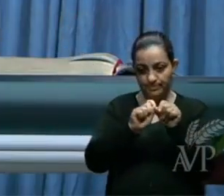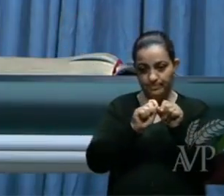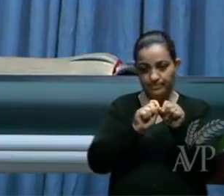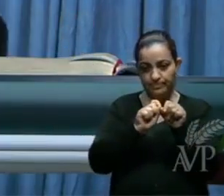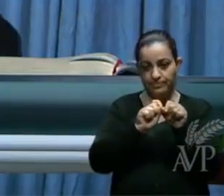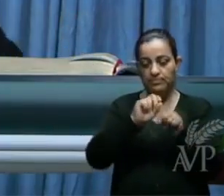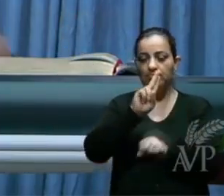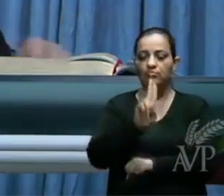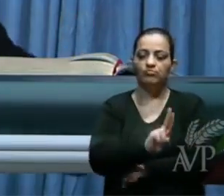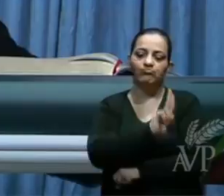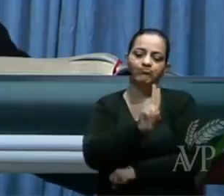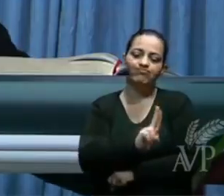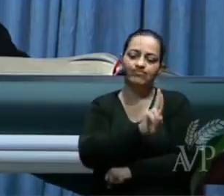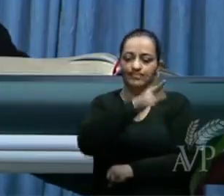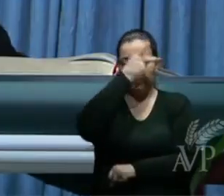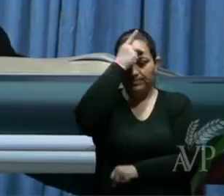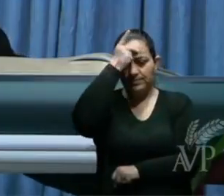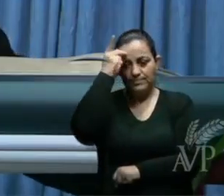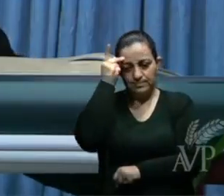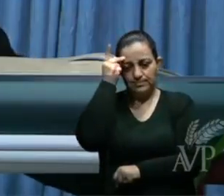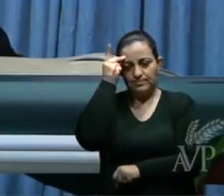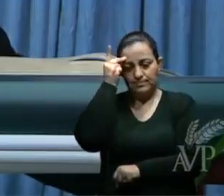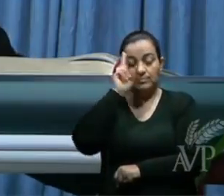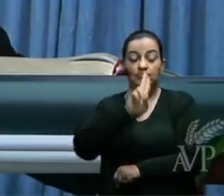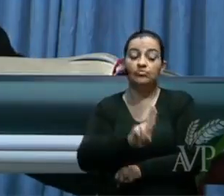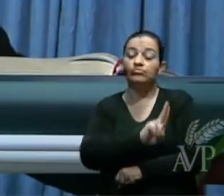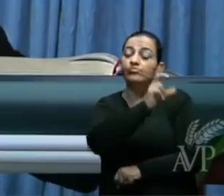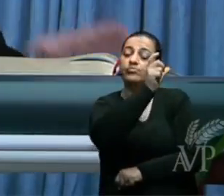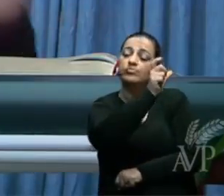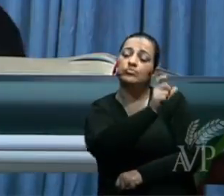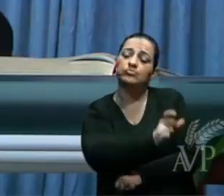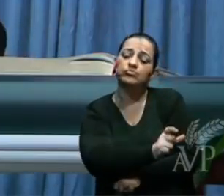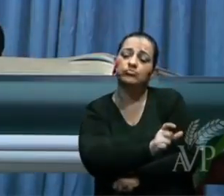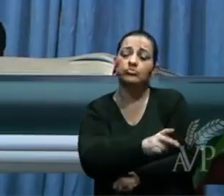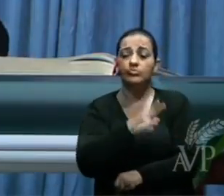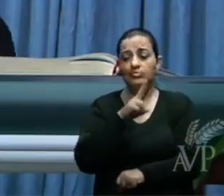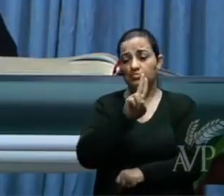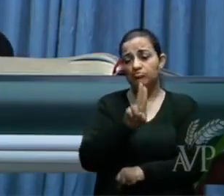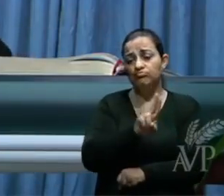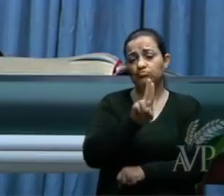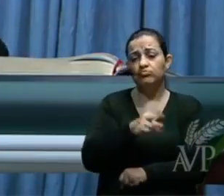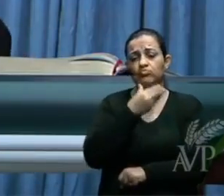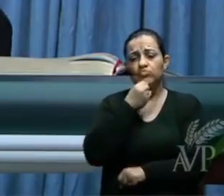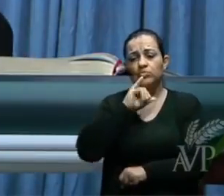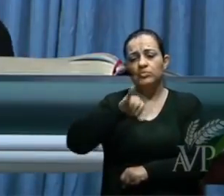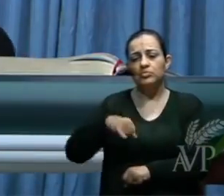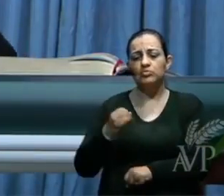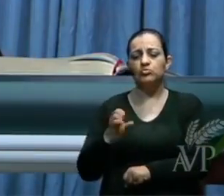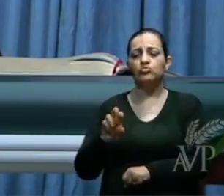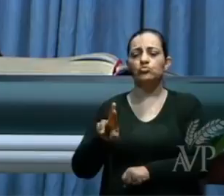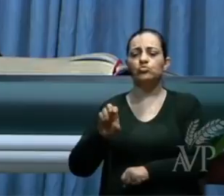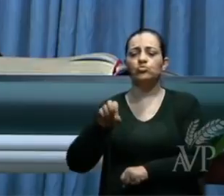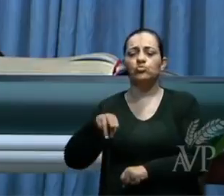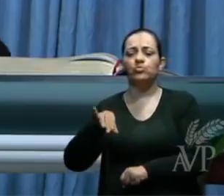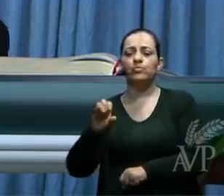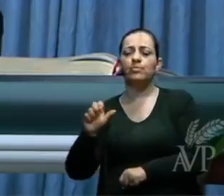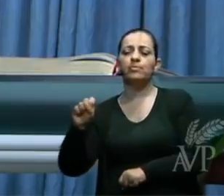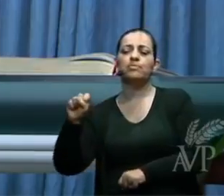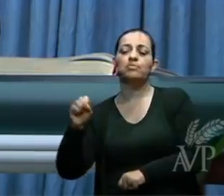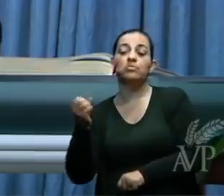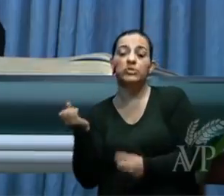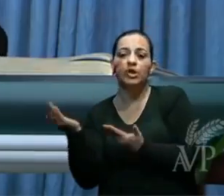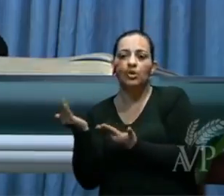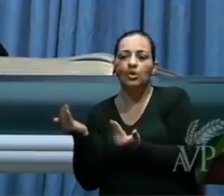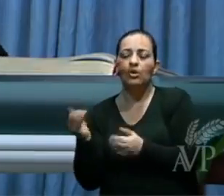usa pessoa ele o som jeremias novo e ele usou moisés velho